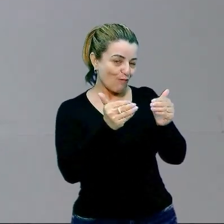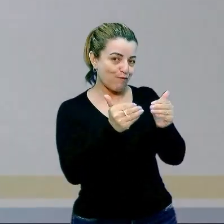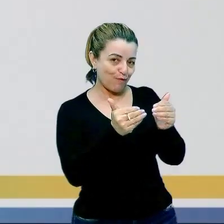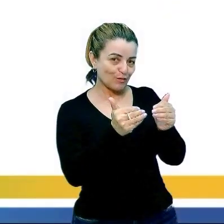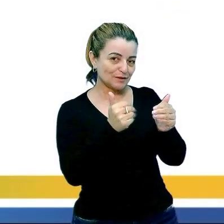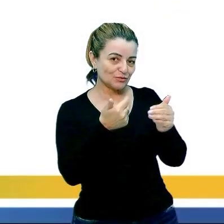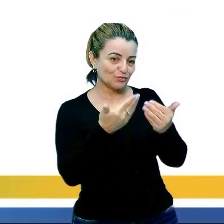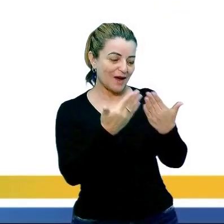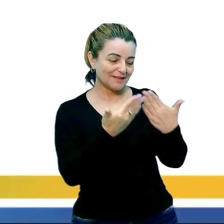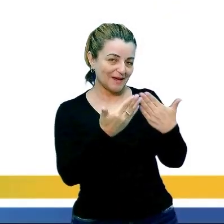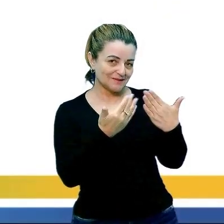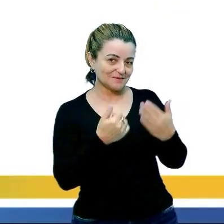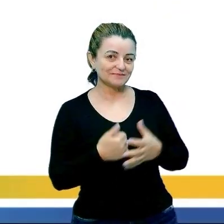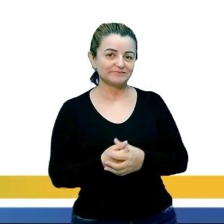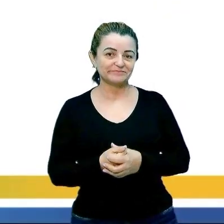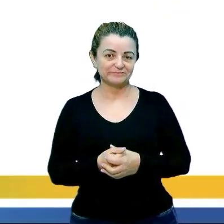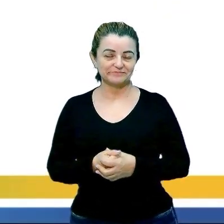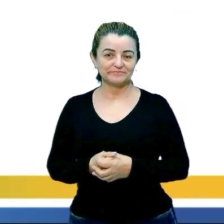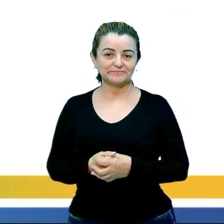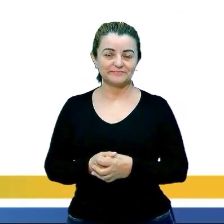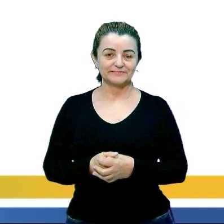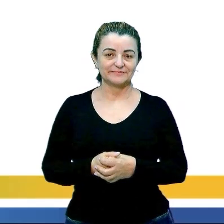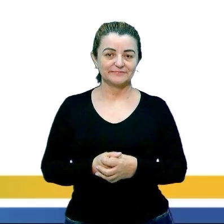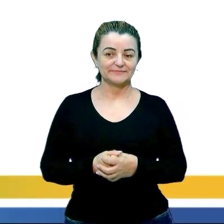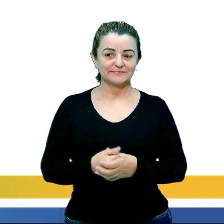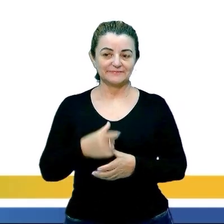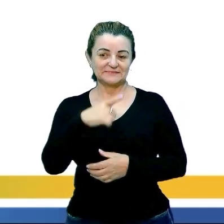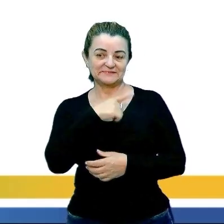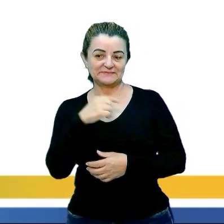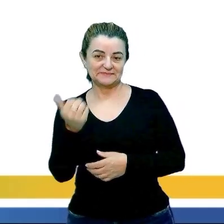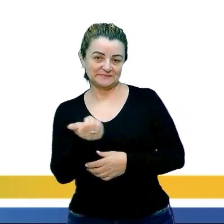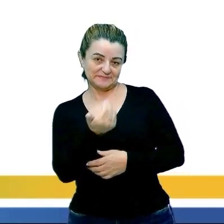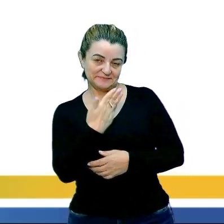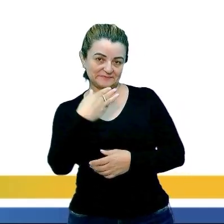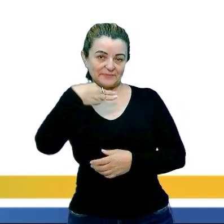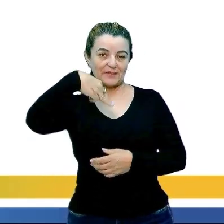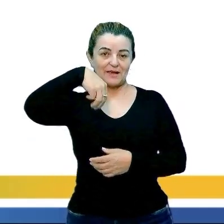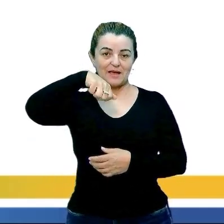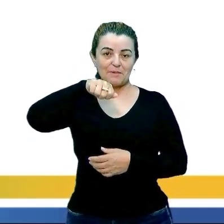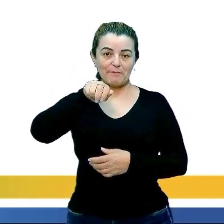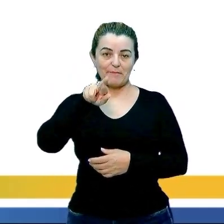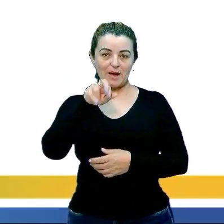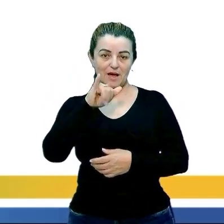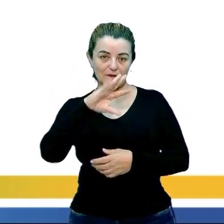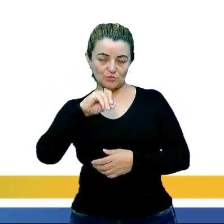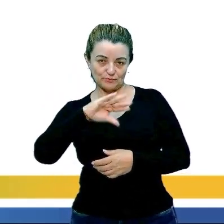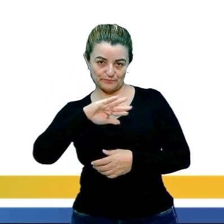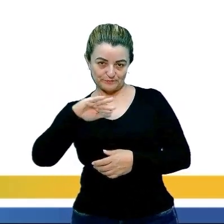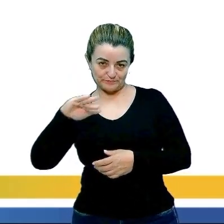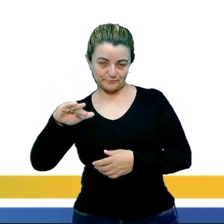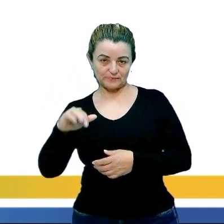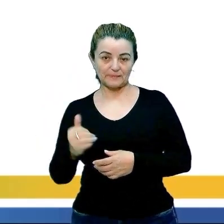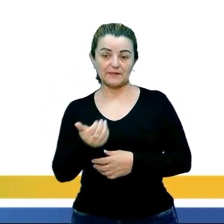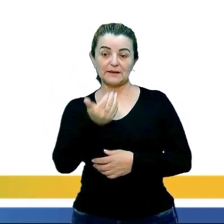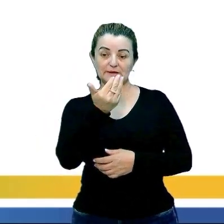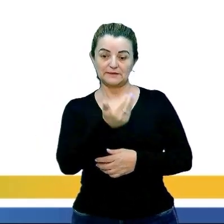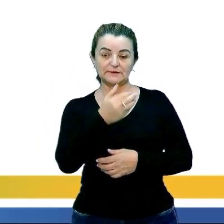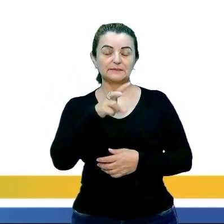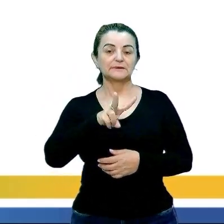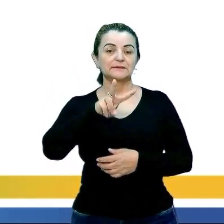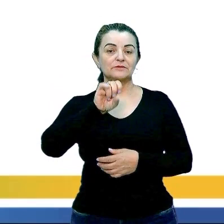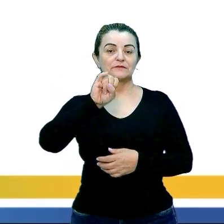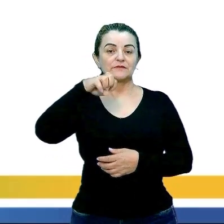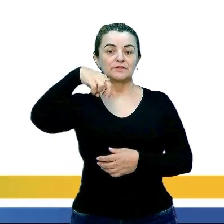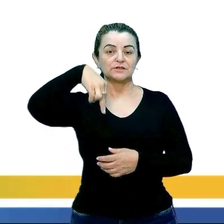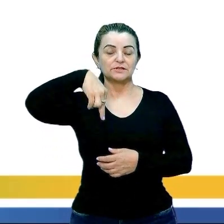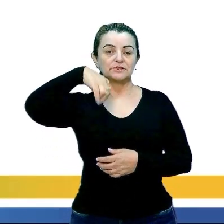sua análise. E aí eu tenho o Mário Quintana, também bastante famoso, e o Vinícius